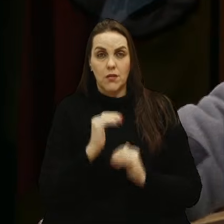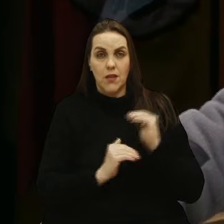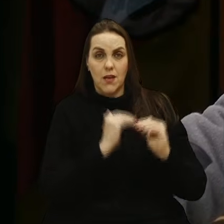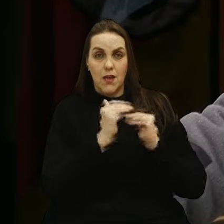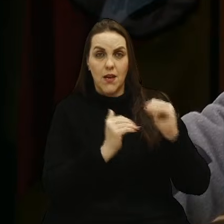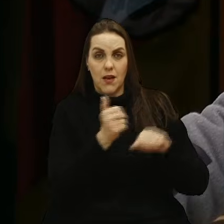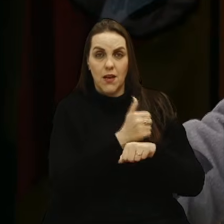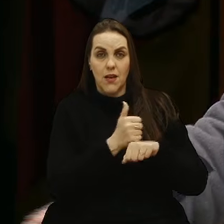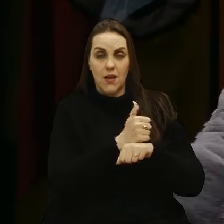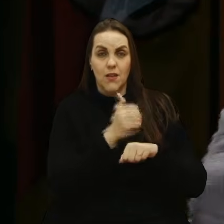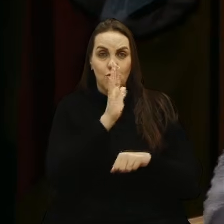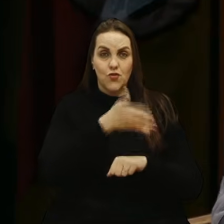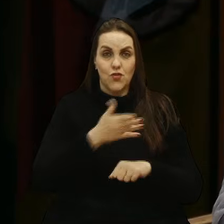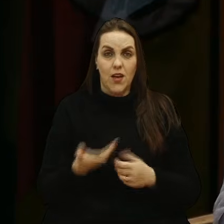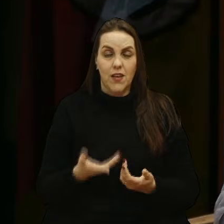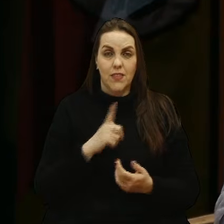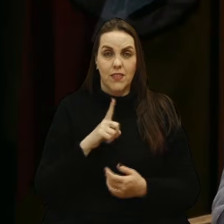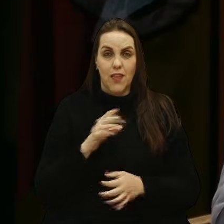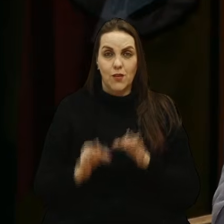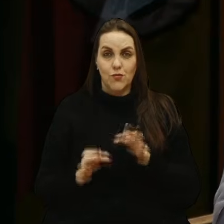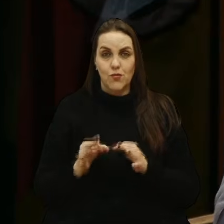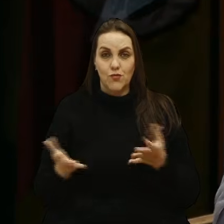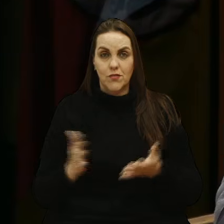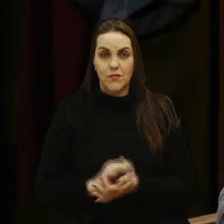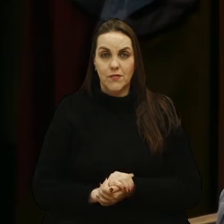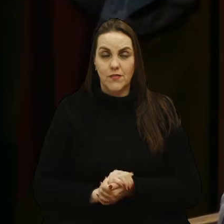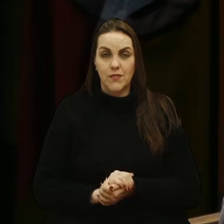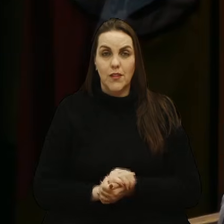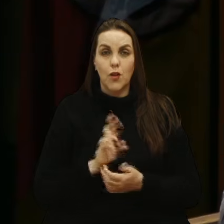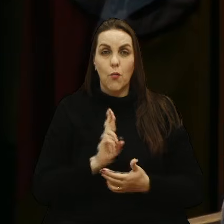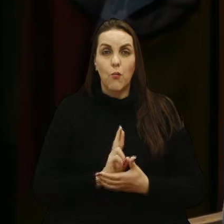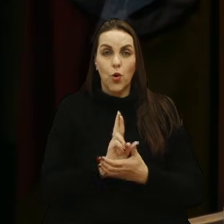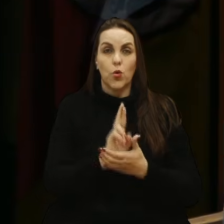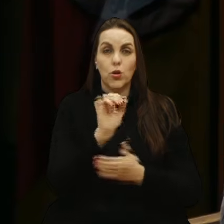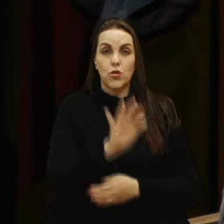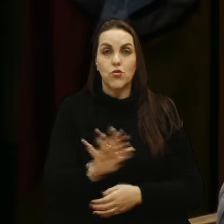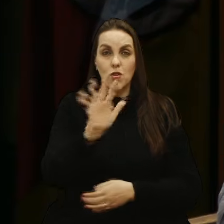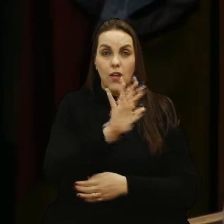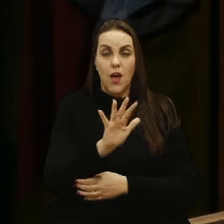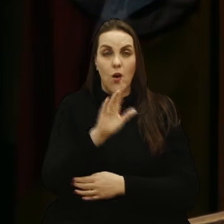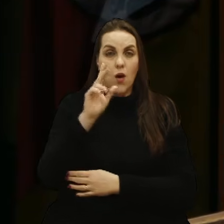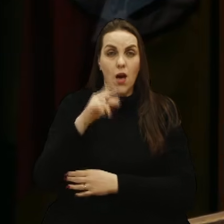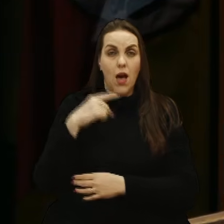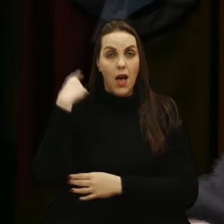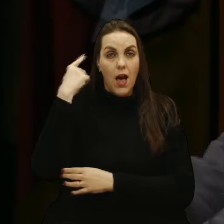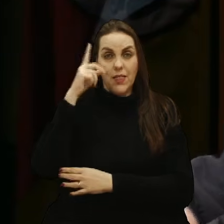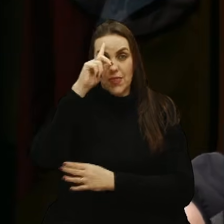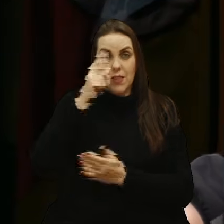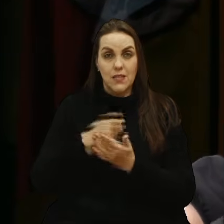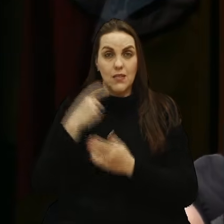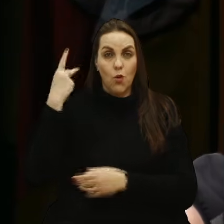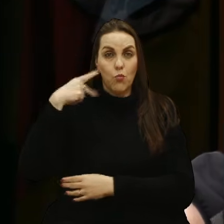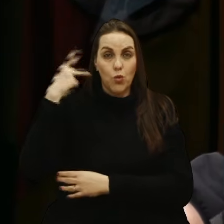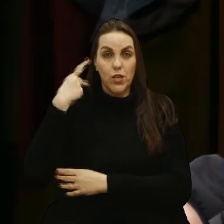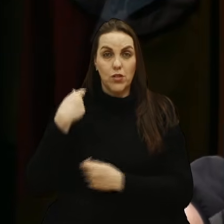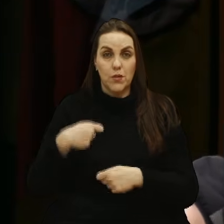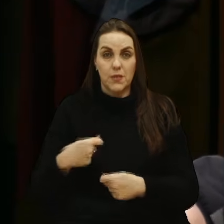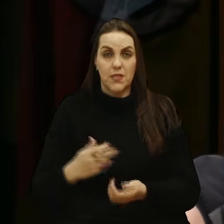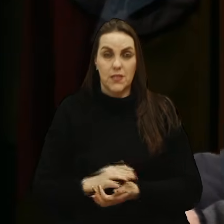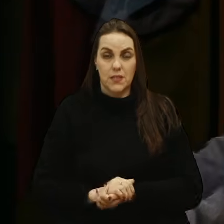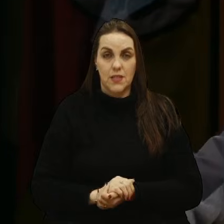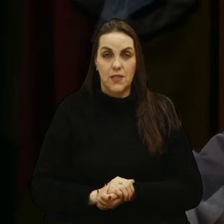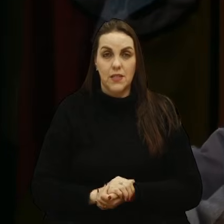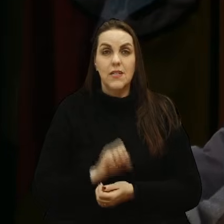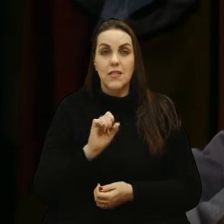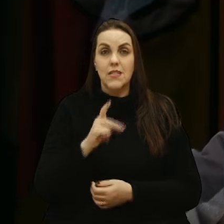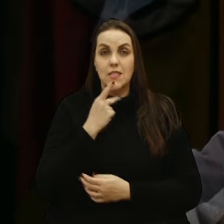são jurídicos. Se nós temos o Procurador-Geral, é para que tenha um papel político nas decisões. Eu falei, se